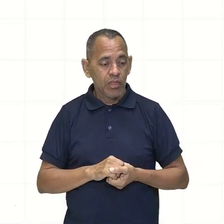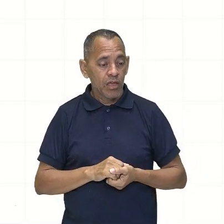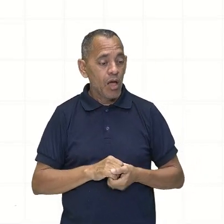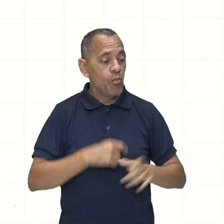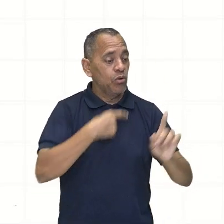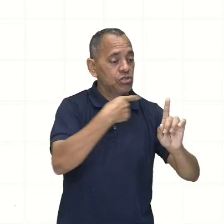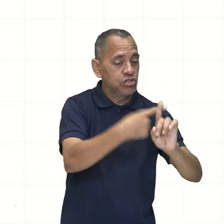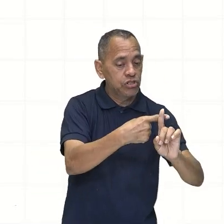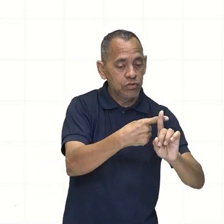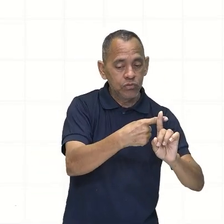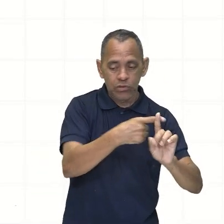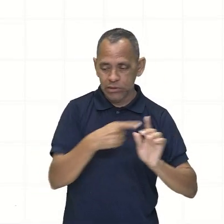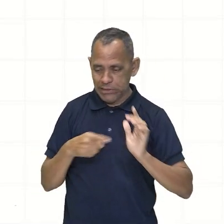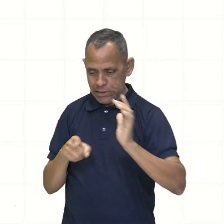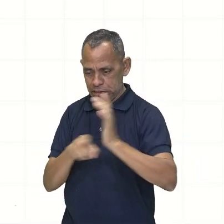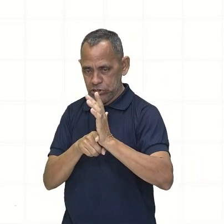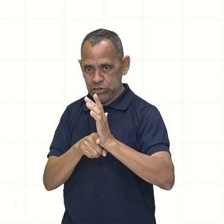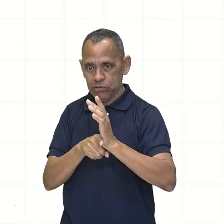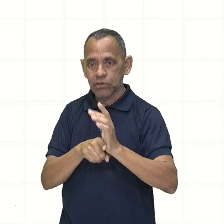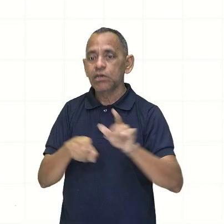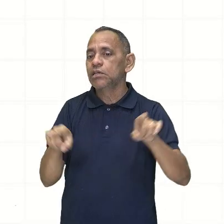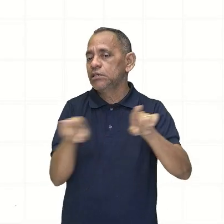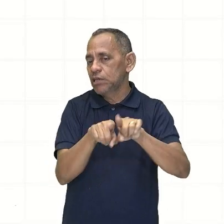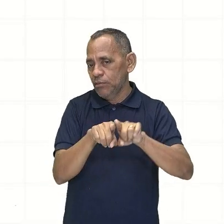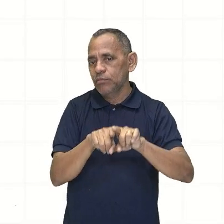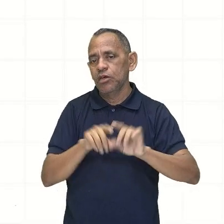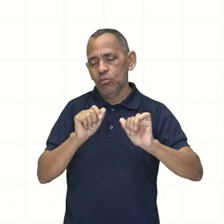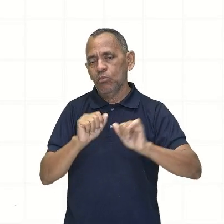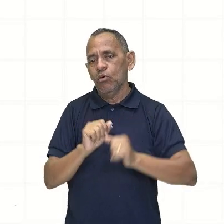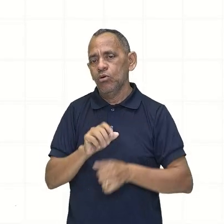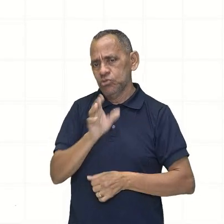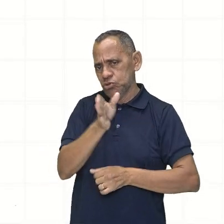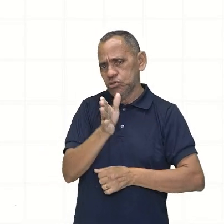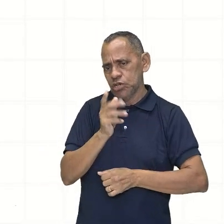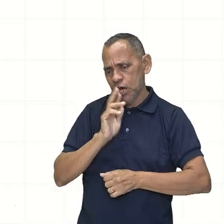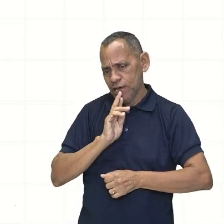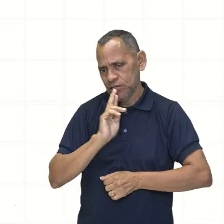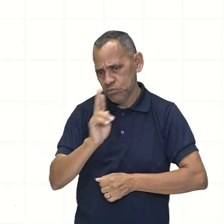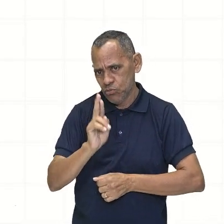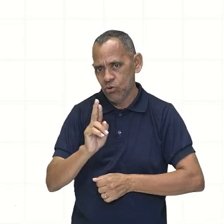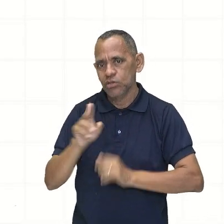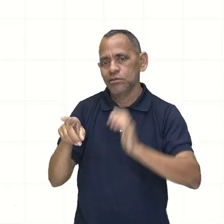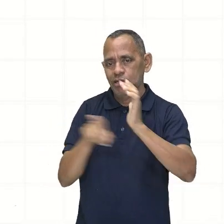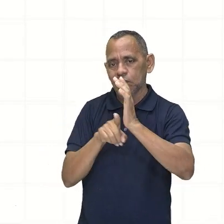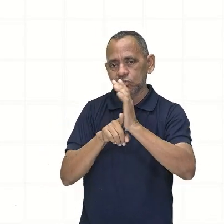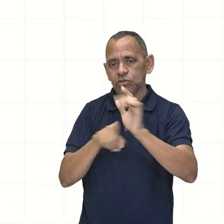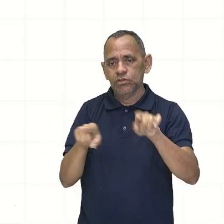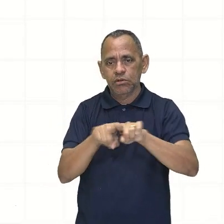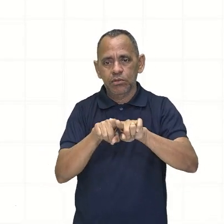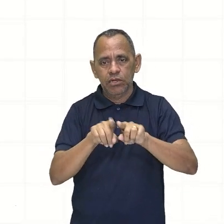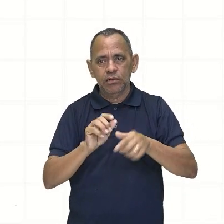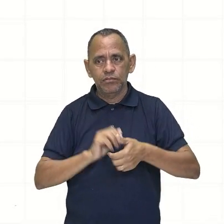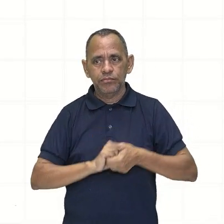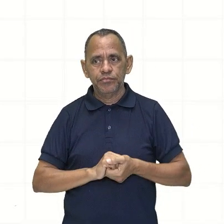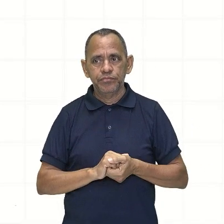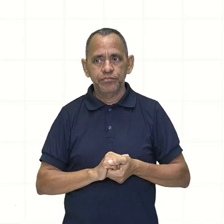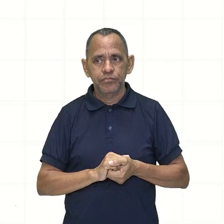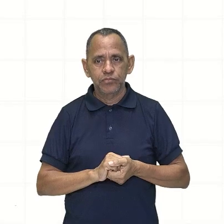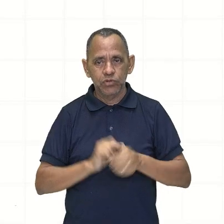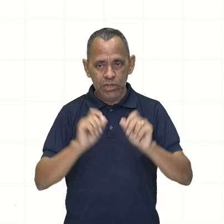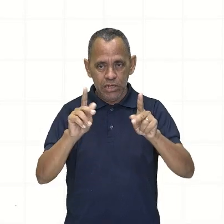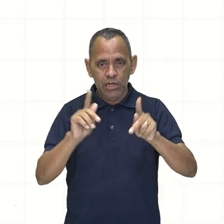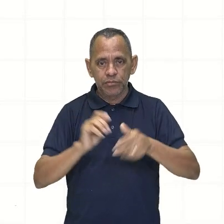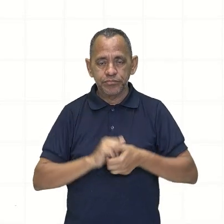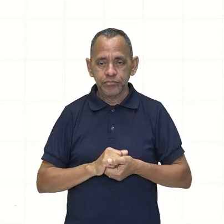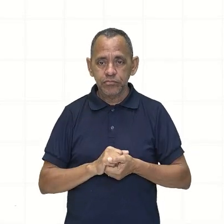outro número é negativo, eu já posso ir lá para o meu resultado e colocar o meu resultado negativo.